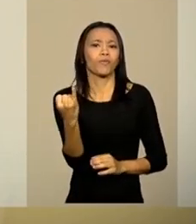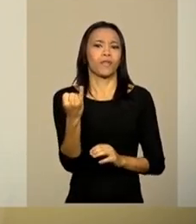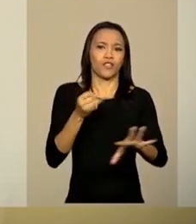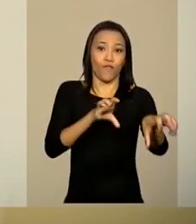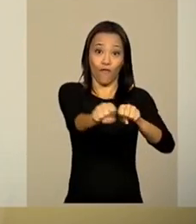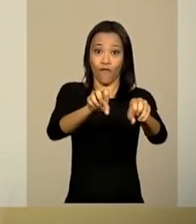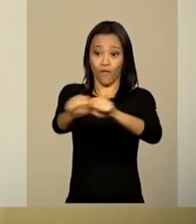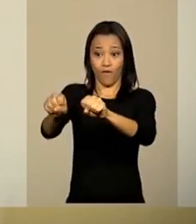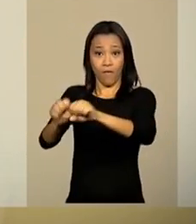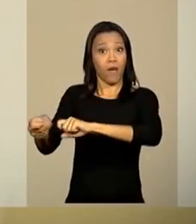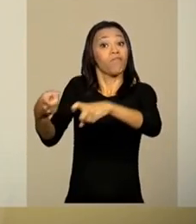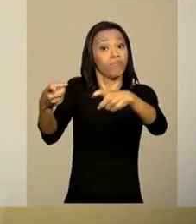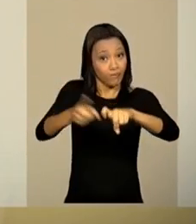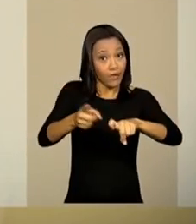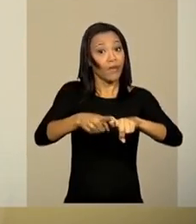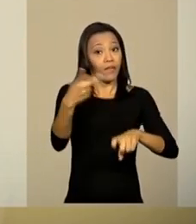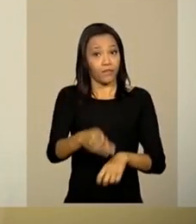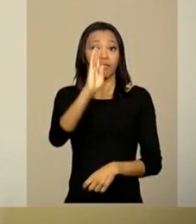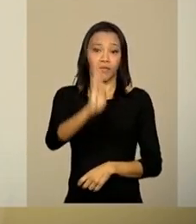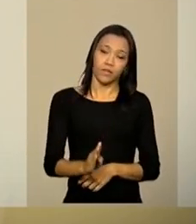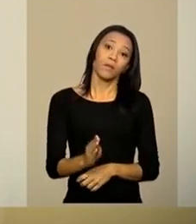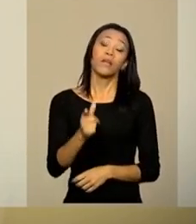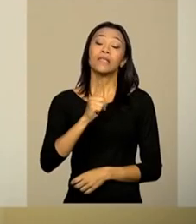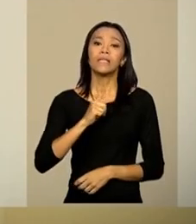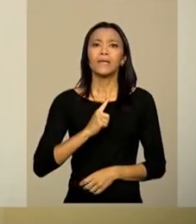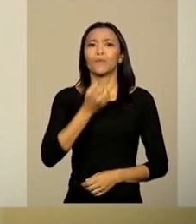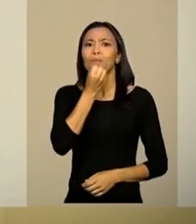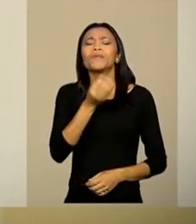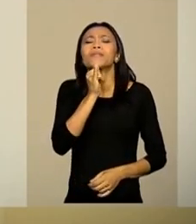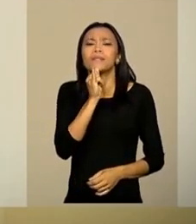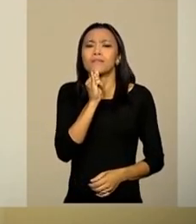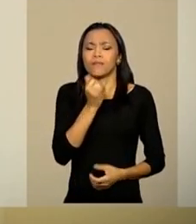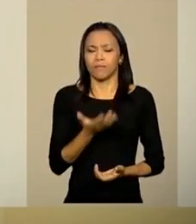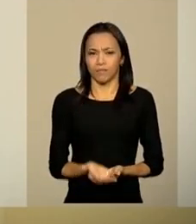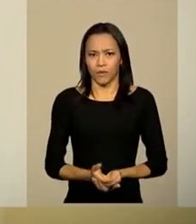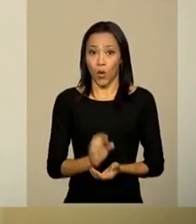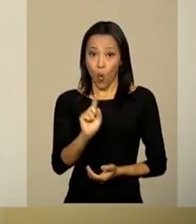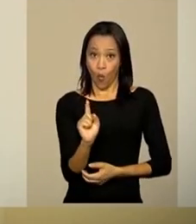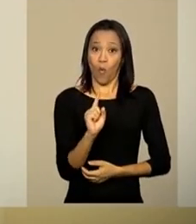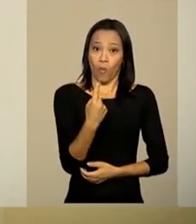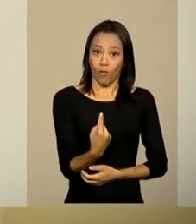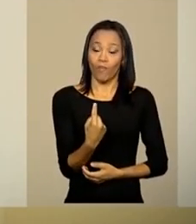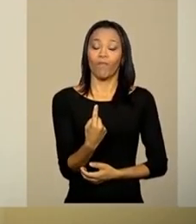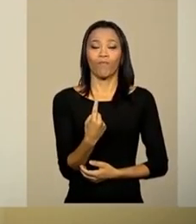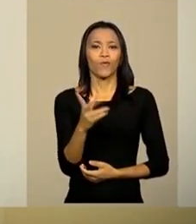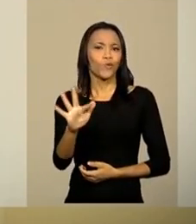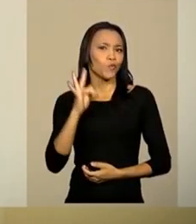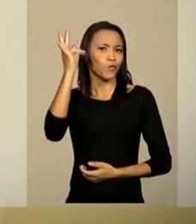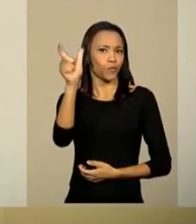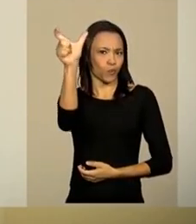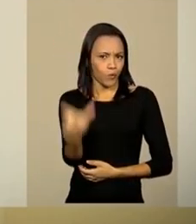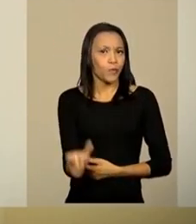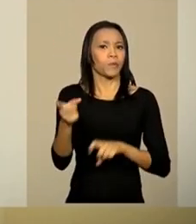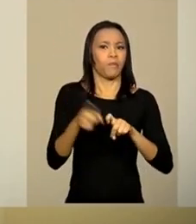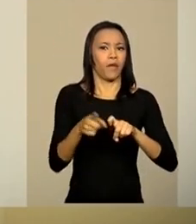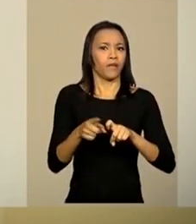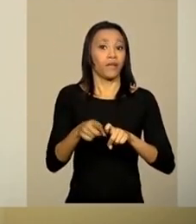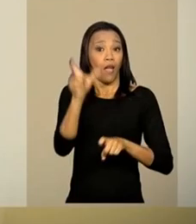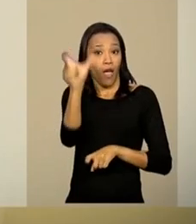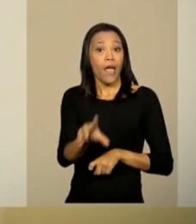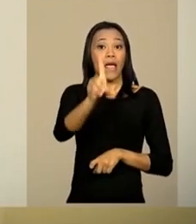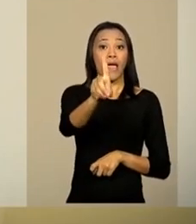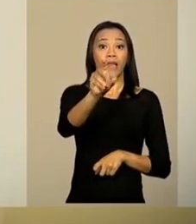formação de médicos brasileiros. Temos bons exemplos, Max. Um dos nossos futuros médicos é